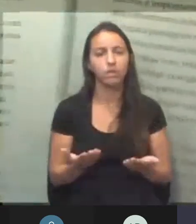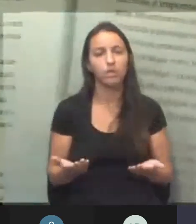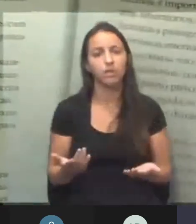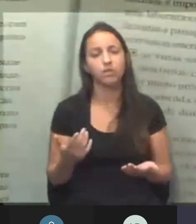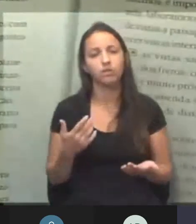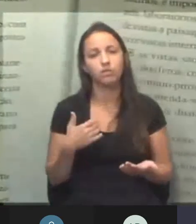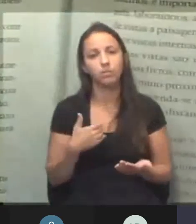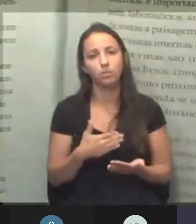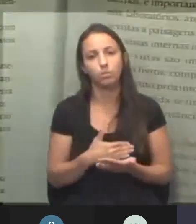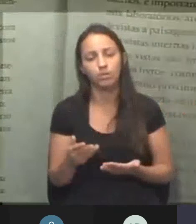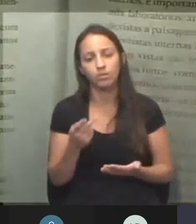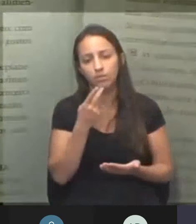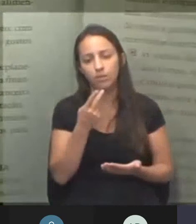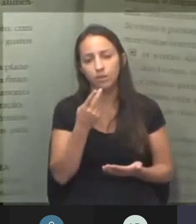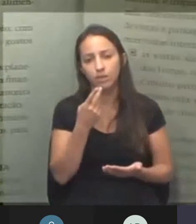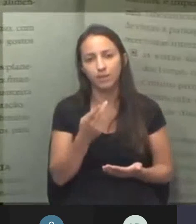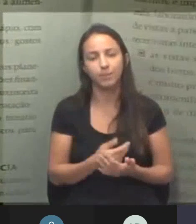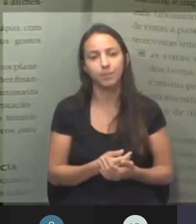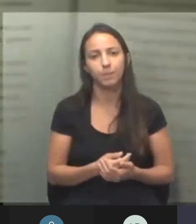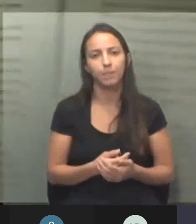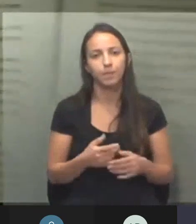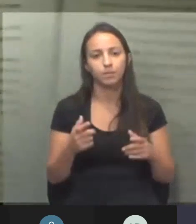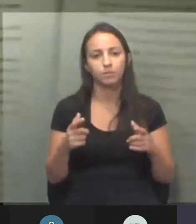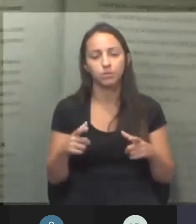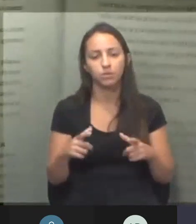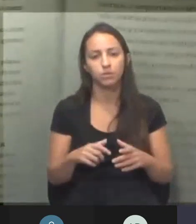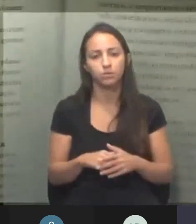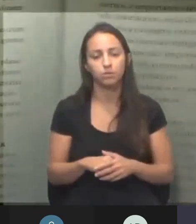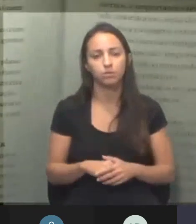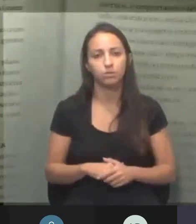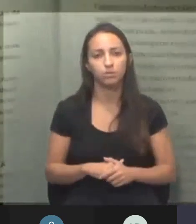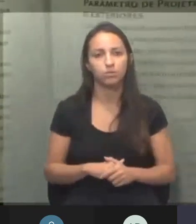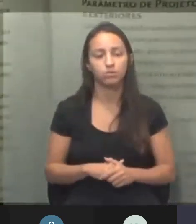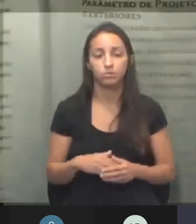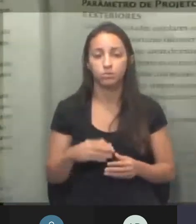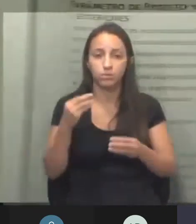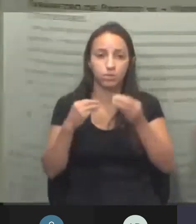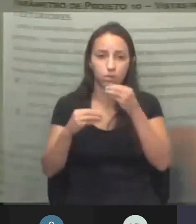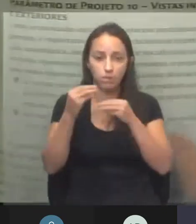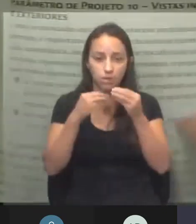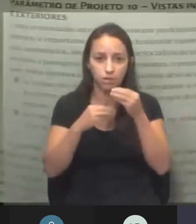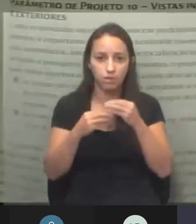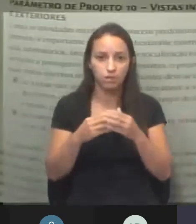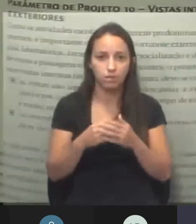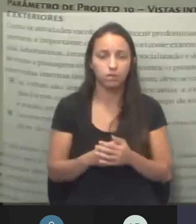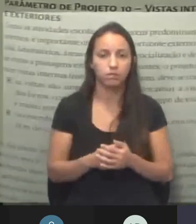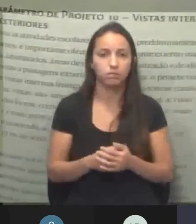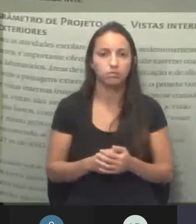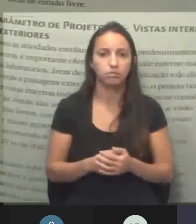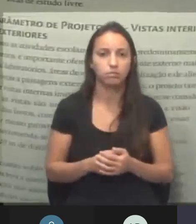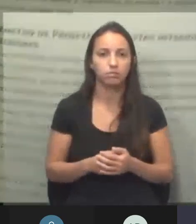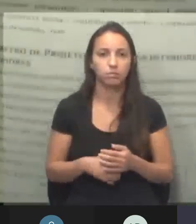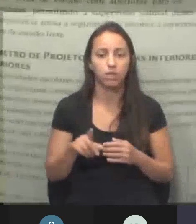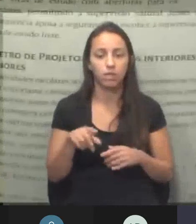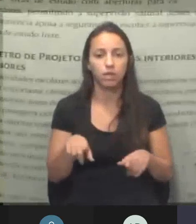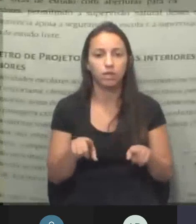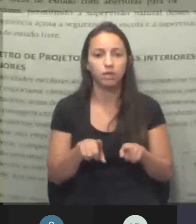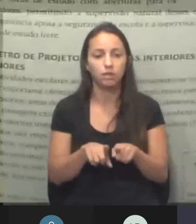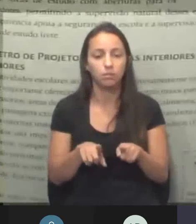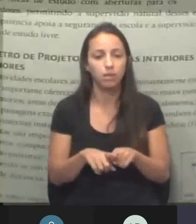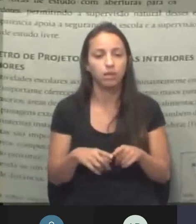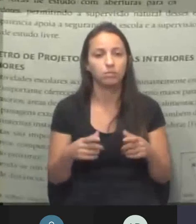que estávamos falando antes, do setor de alimentação ser um setor de